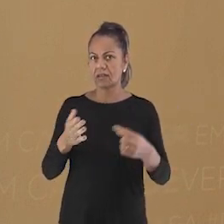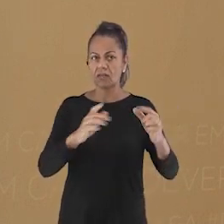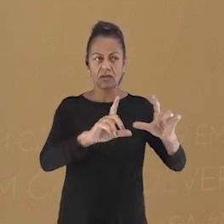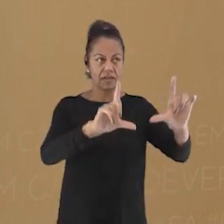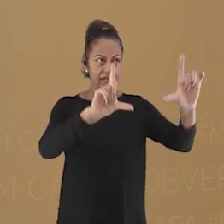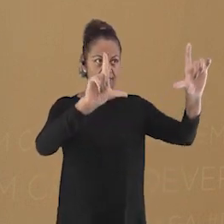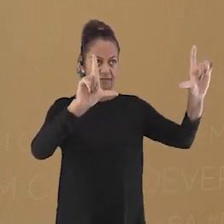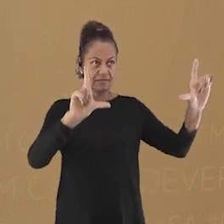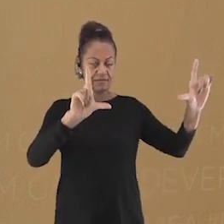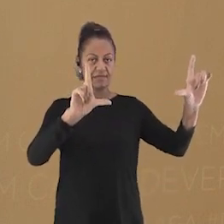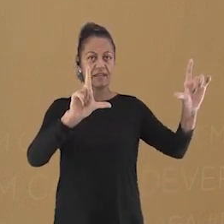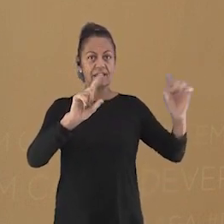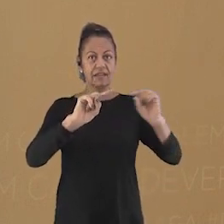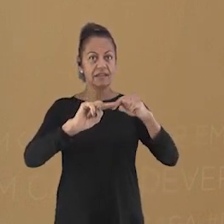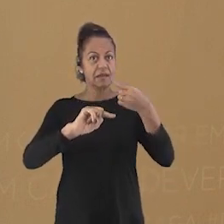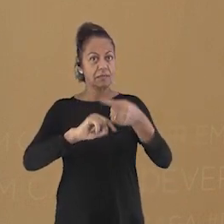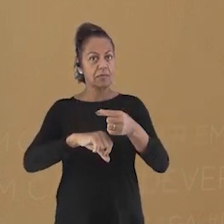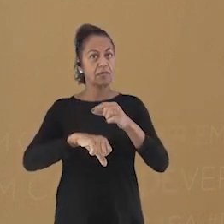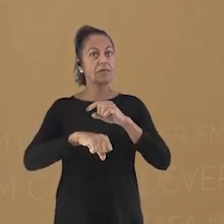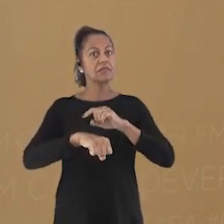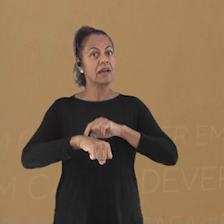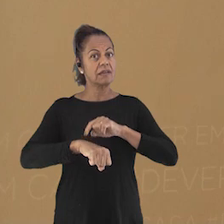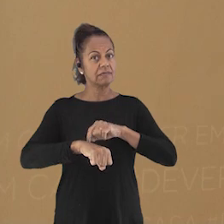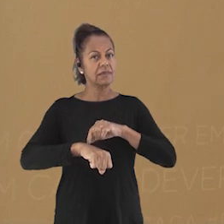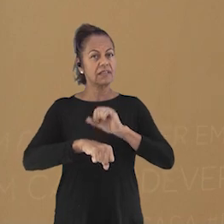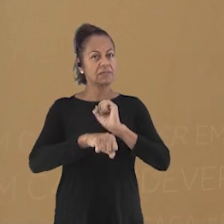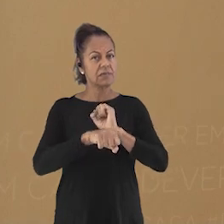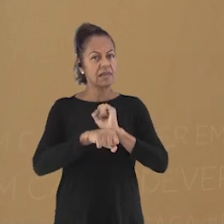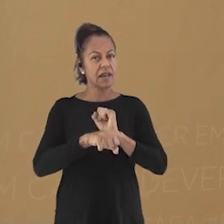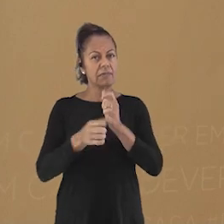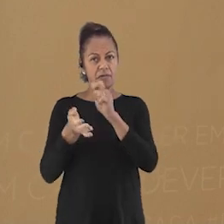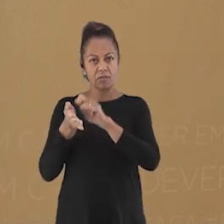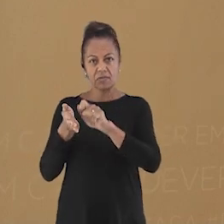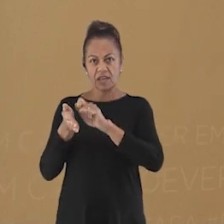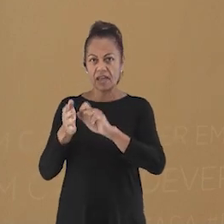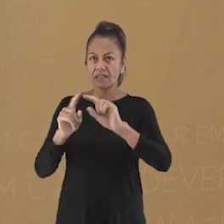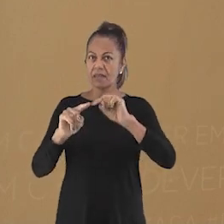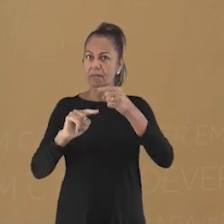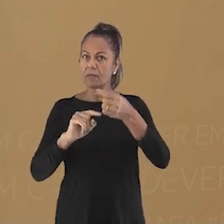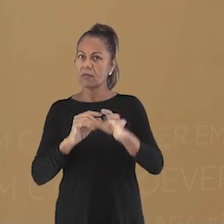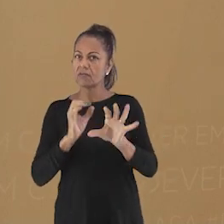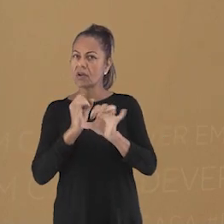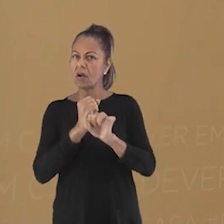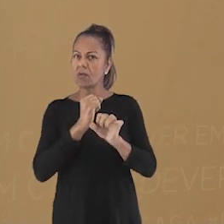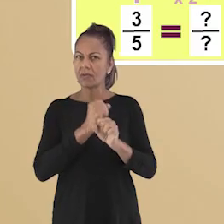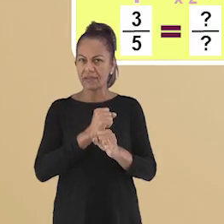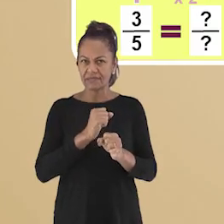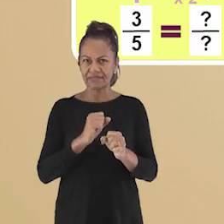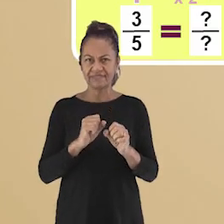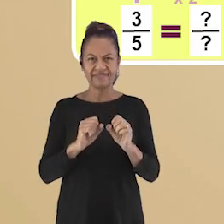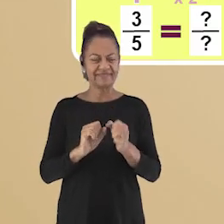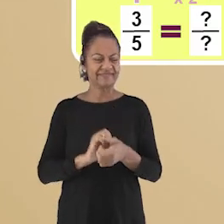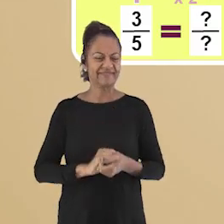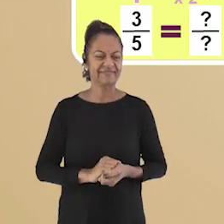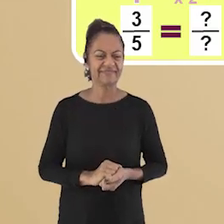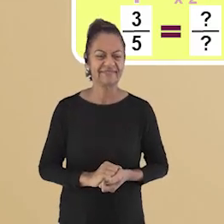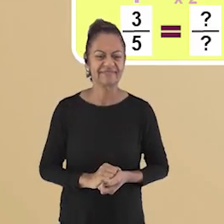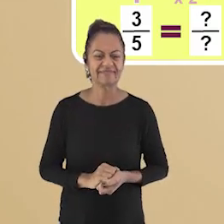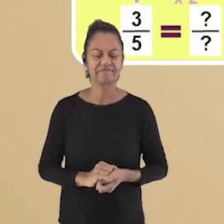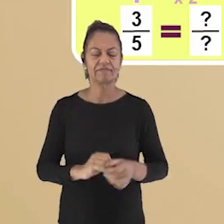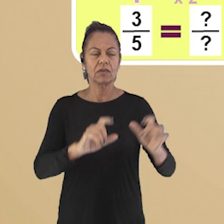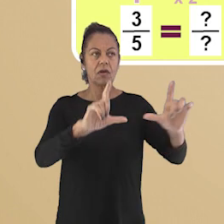e depois te darei um tempo para copiar e outro para calcular. Vamos lá? Observe